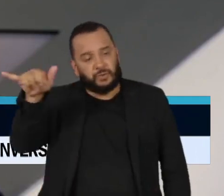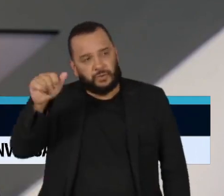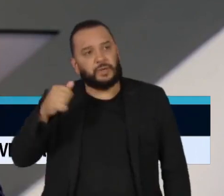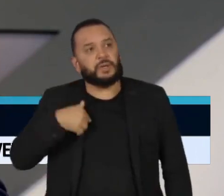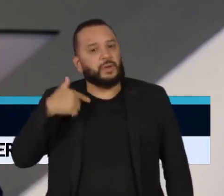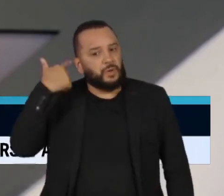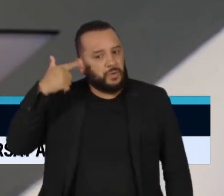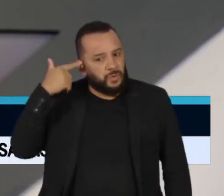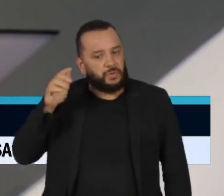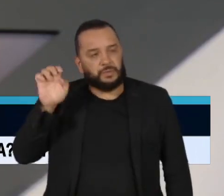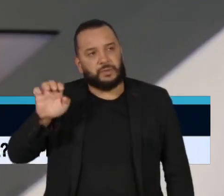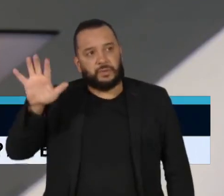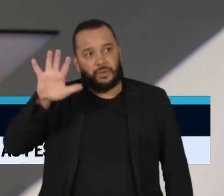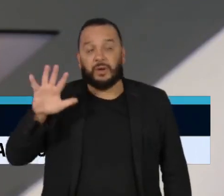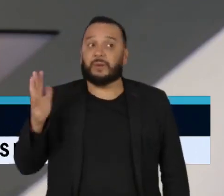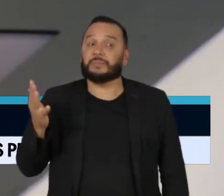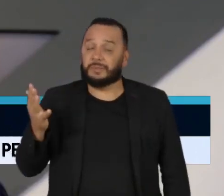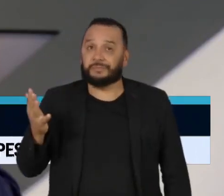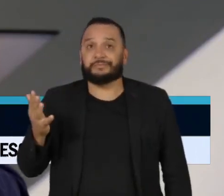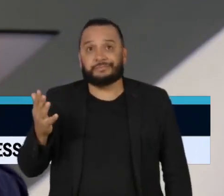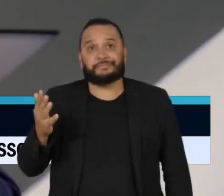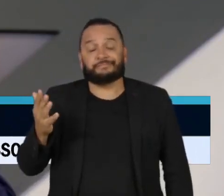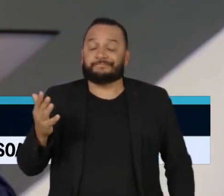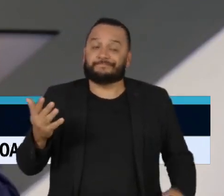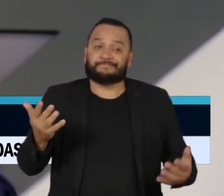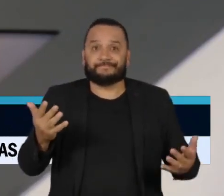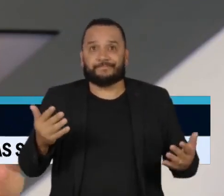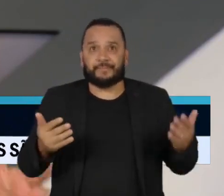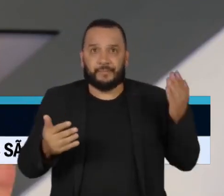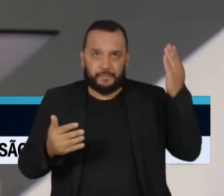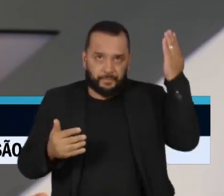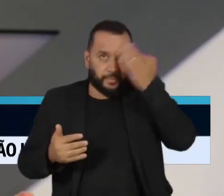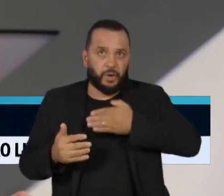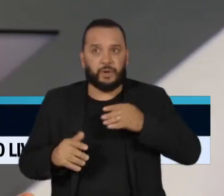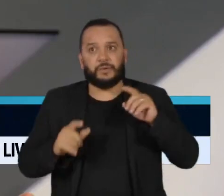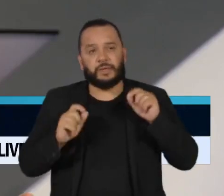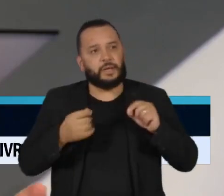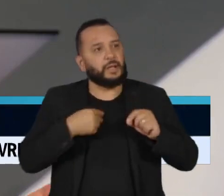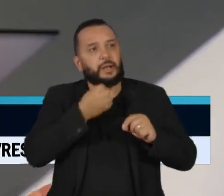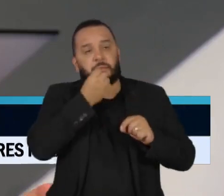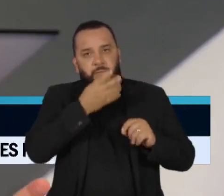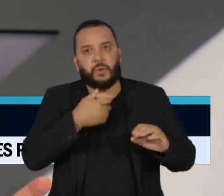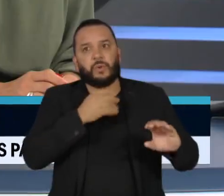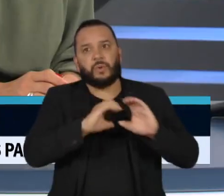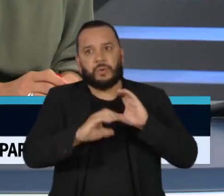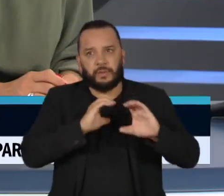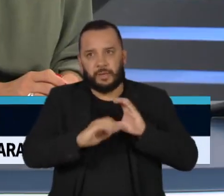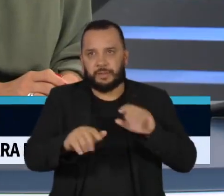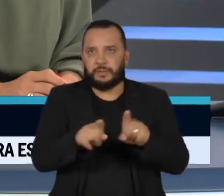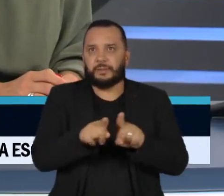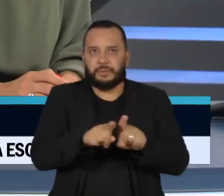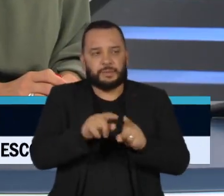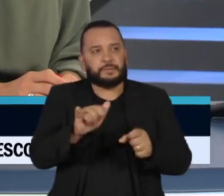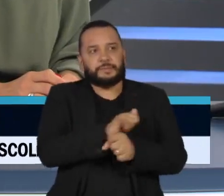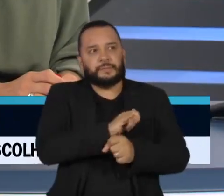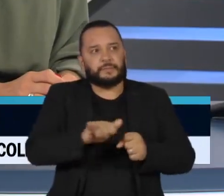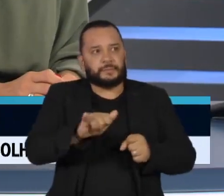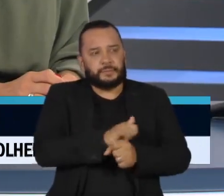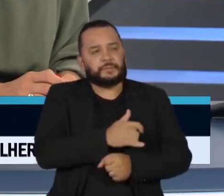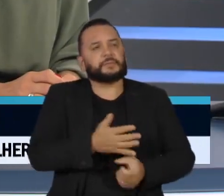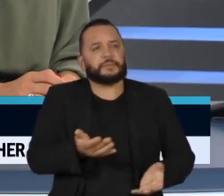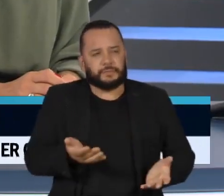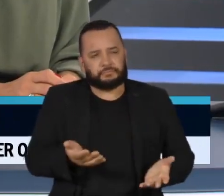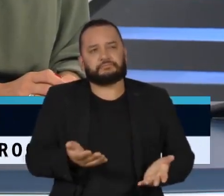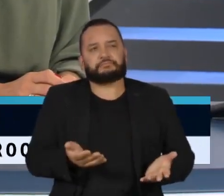hoje já tá em Paris prova uma enfim um craque de comunicação e de estratégia assim isso é muito claro